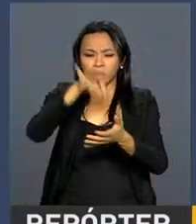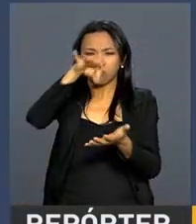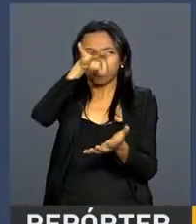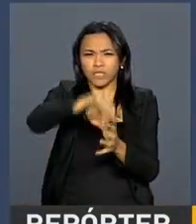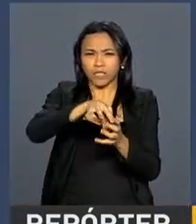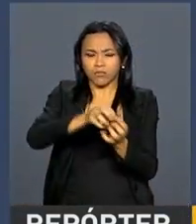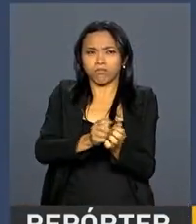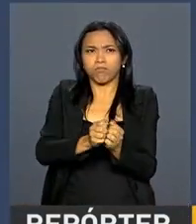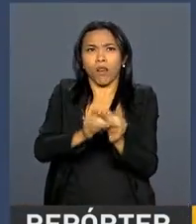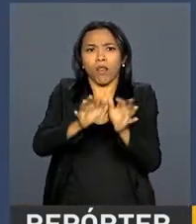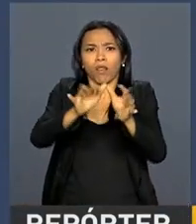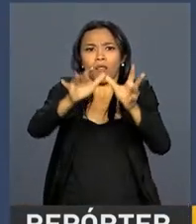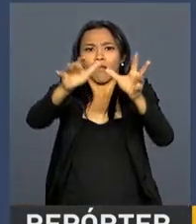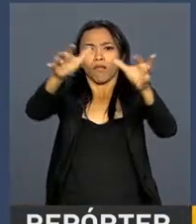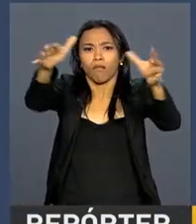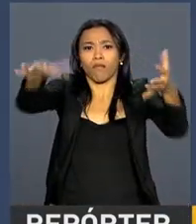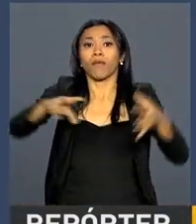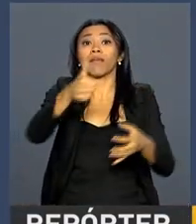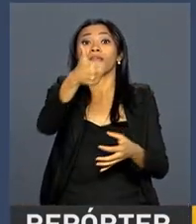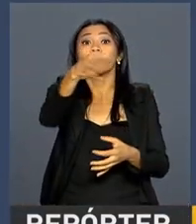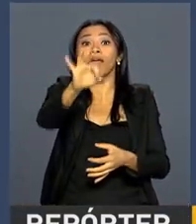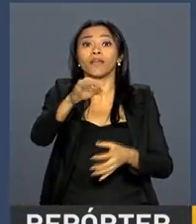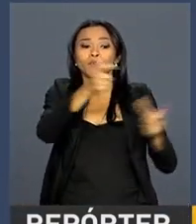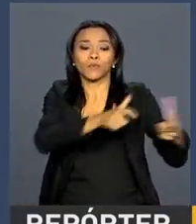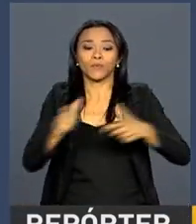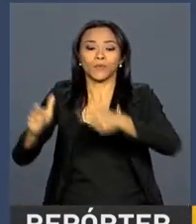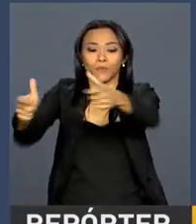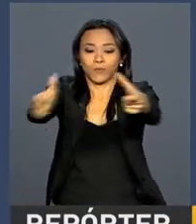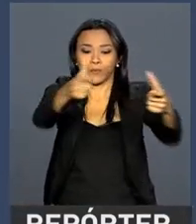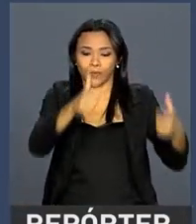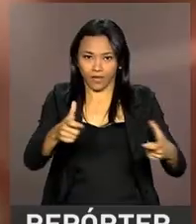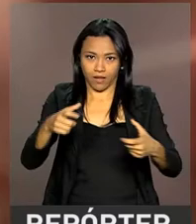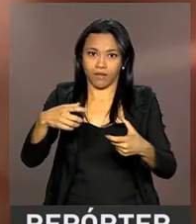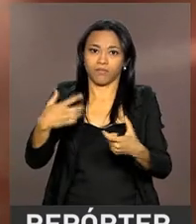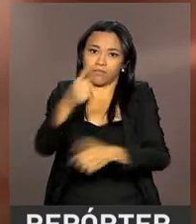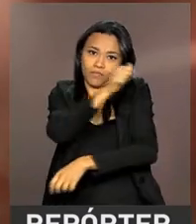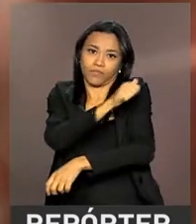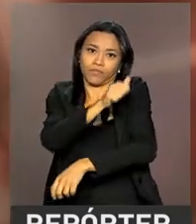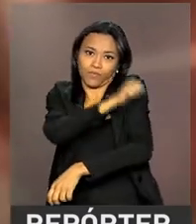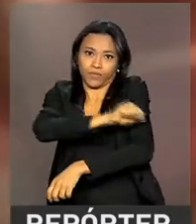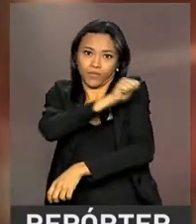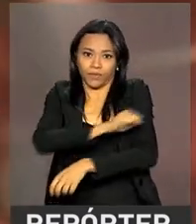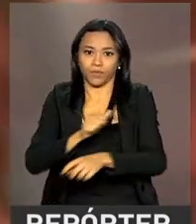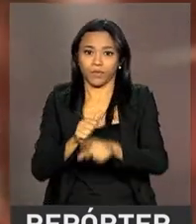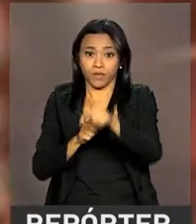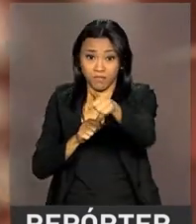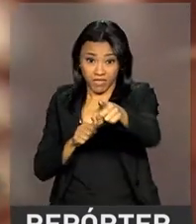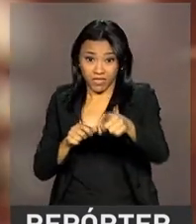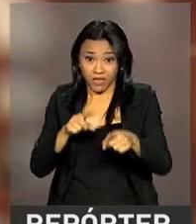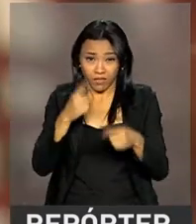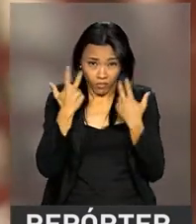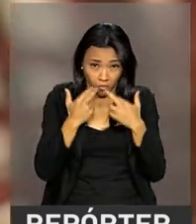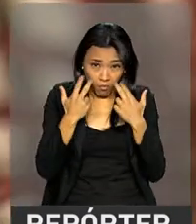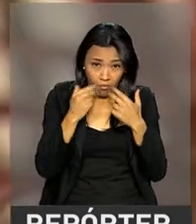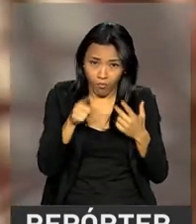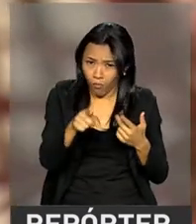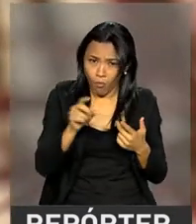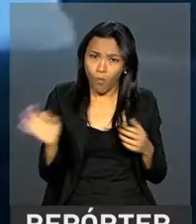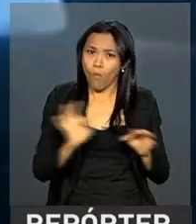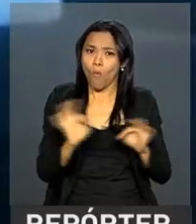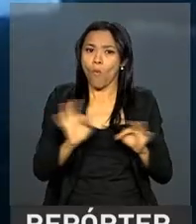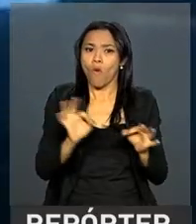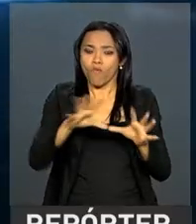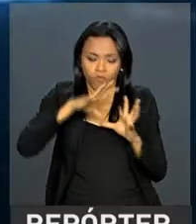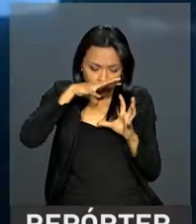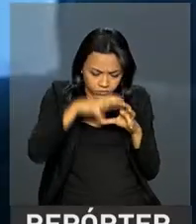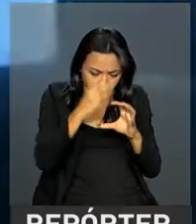aegypti em dez bairros do rio de janeiro na região da ilha do governador mas estes não são os quintos comuns eles foram